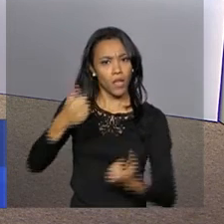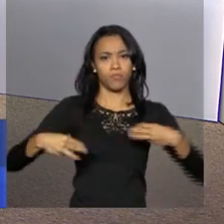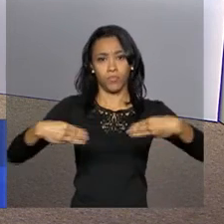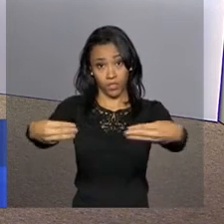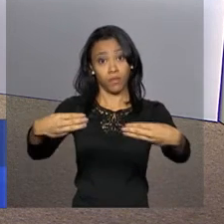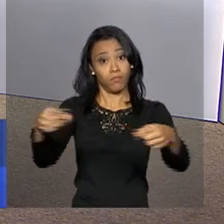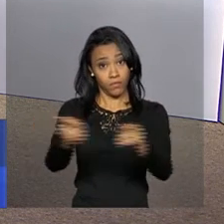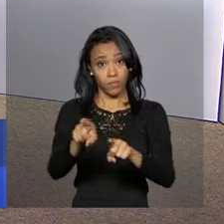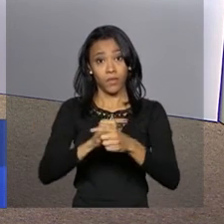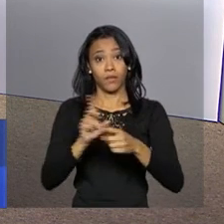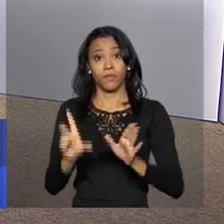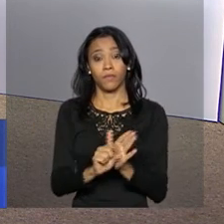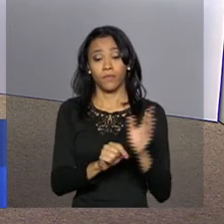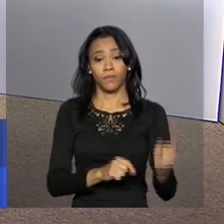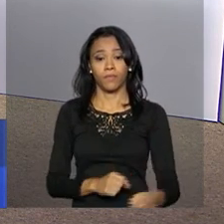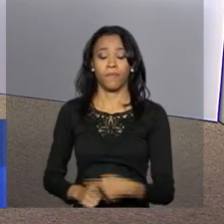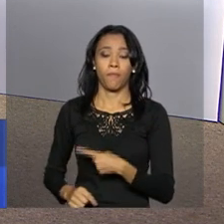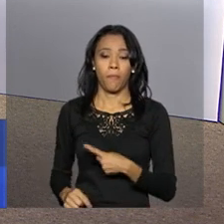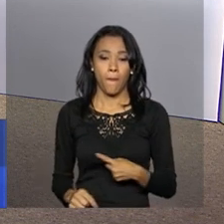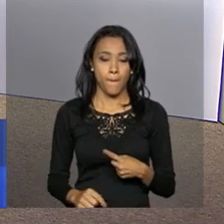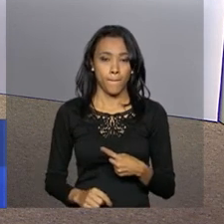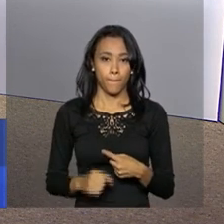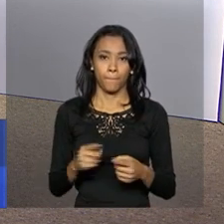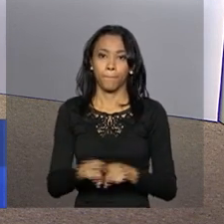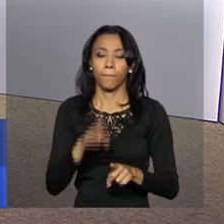redes sociais, twitter.com/tvnbr e